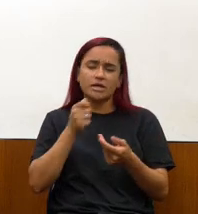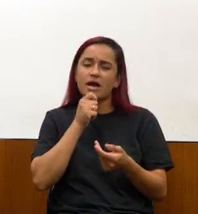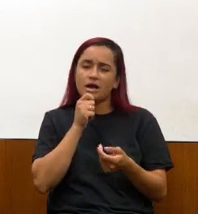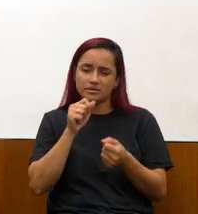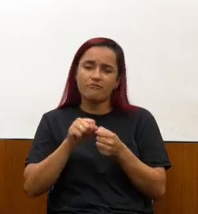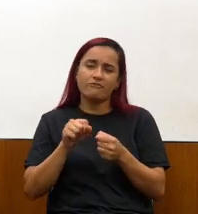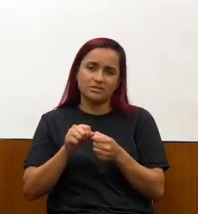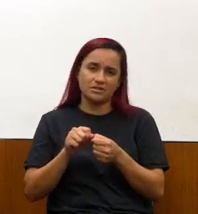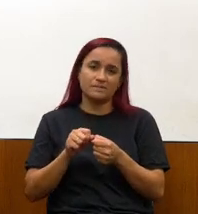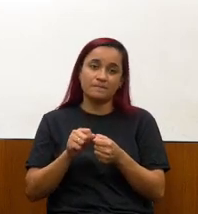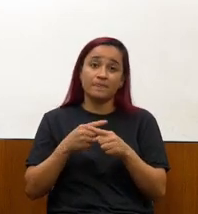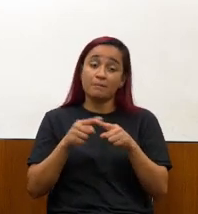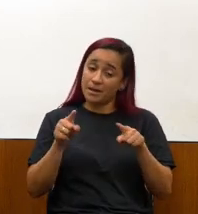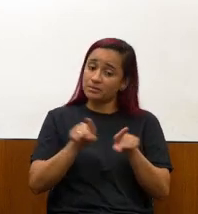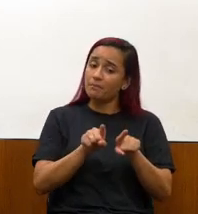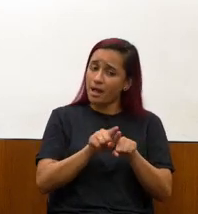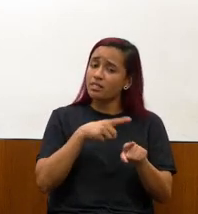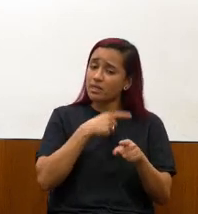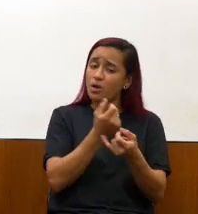e que está sendo feita agora.